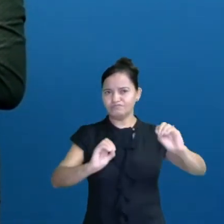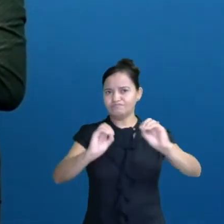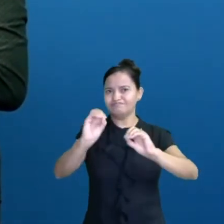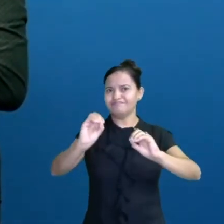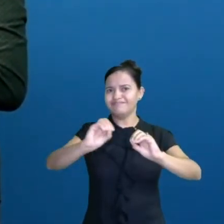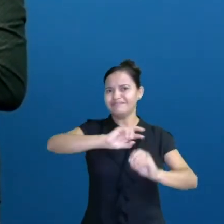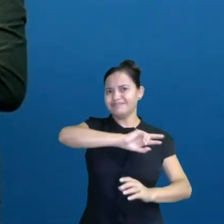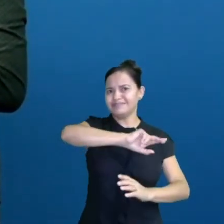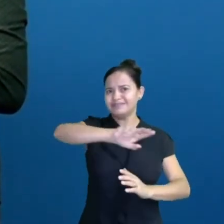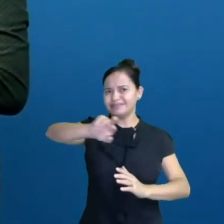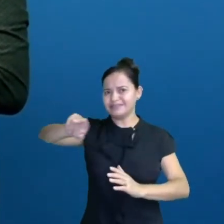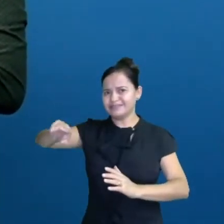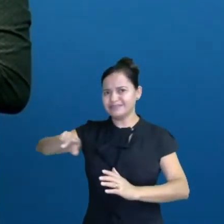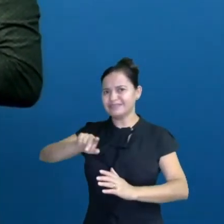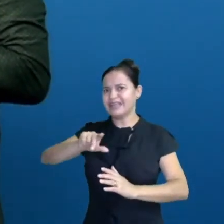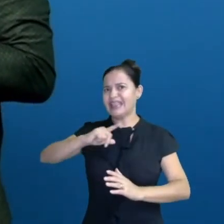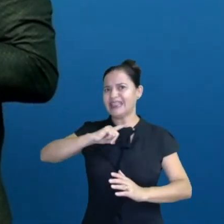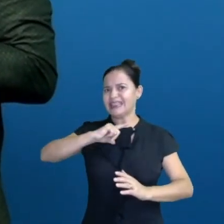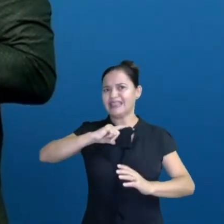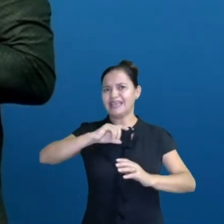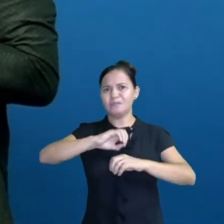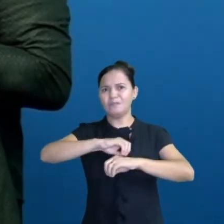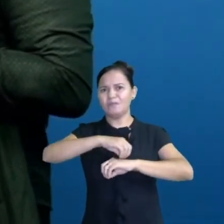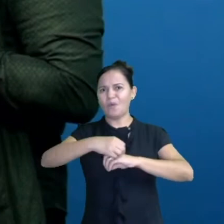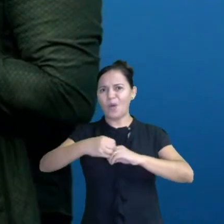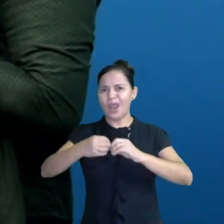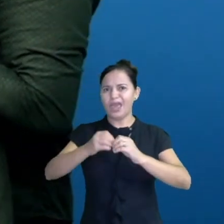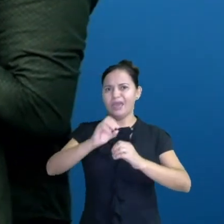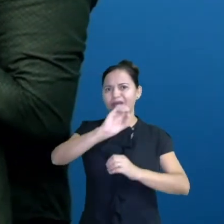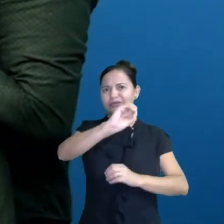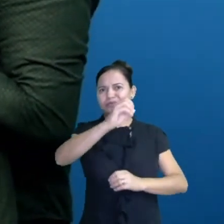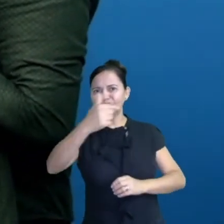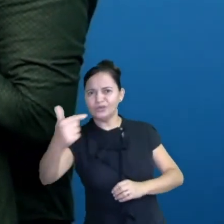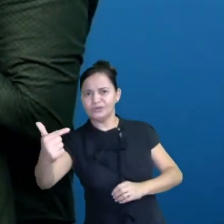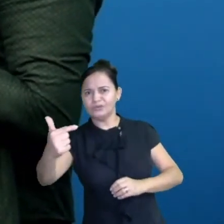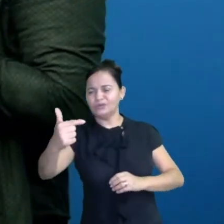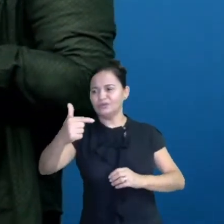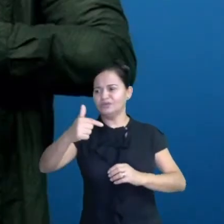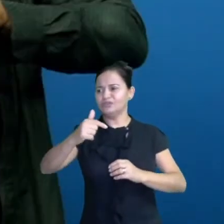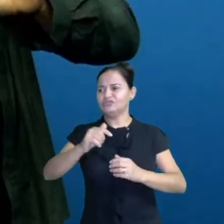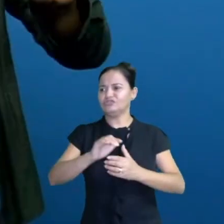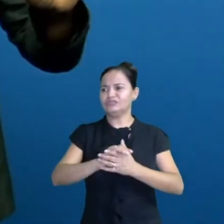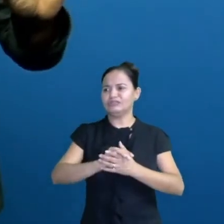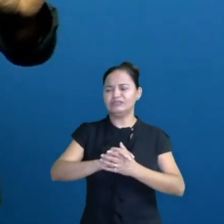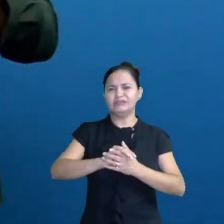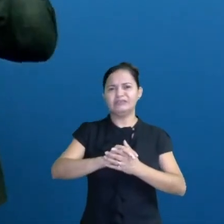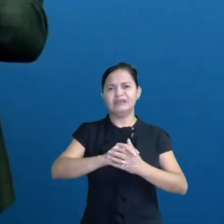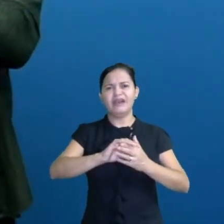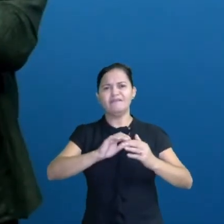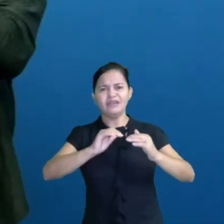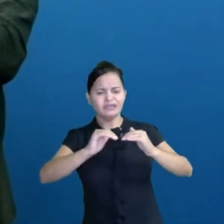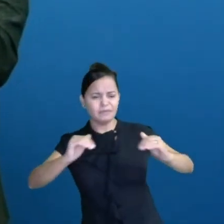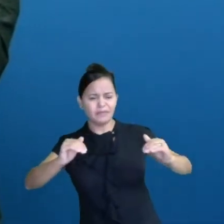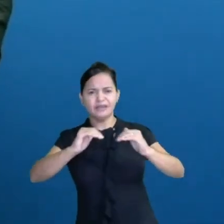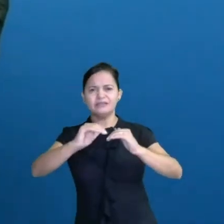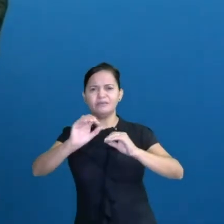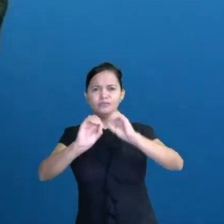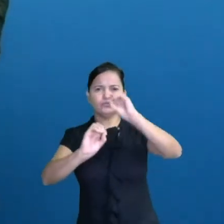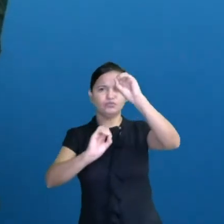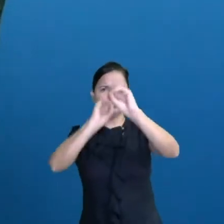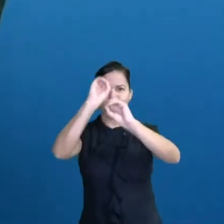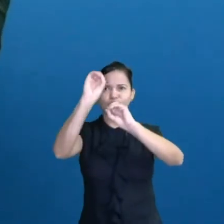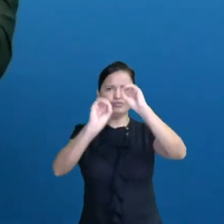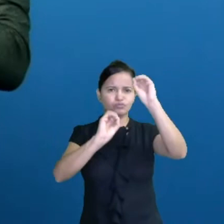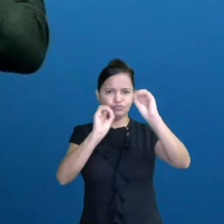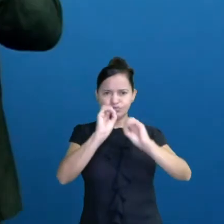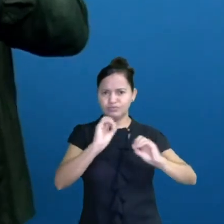cloro e vai ter o chamada molécula de oxigênio. E aí, depois ele se separa novamente, fica de forma livre para pegar outro